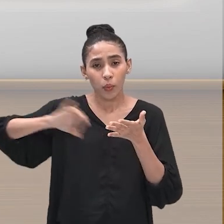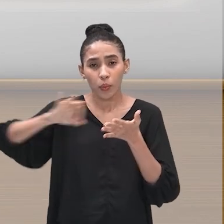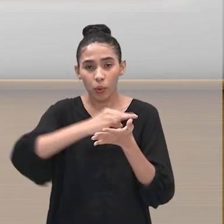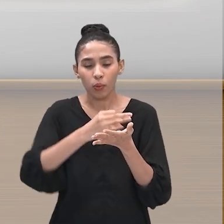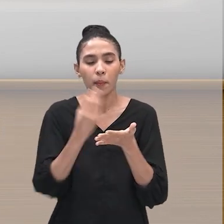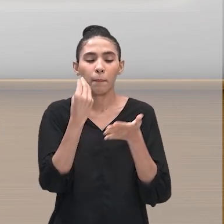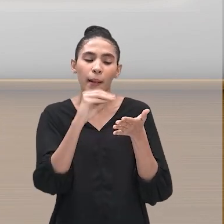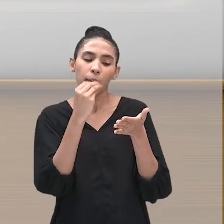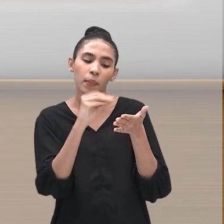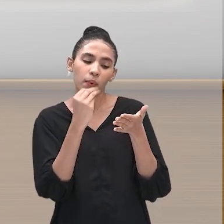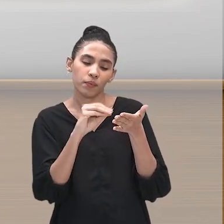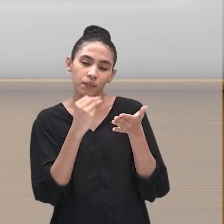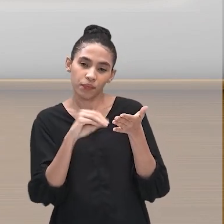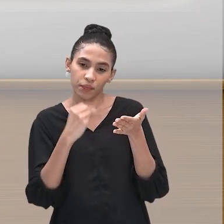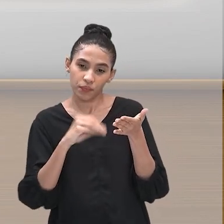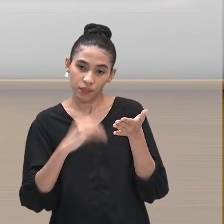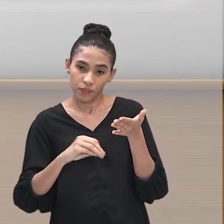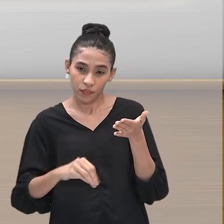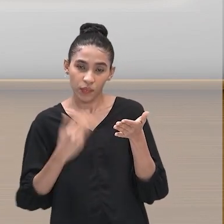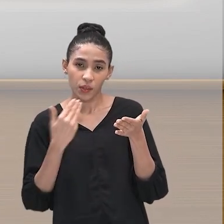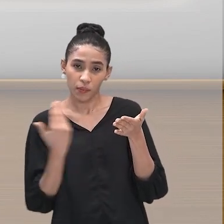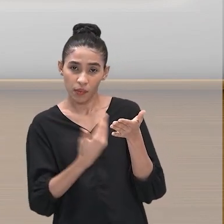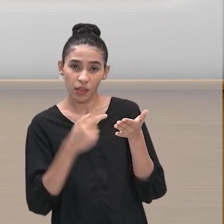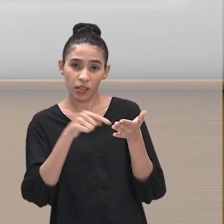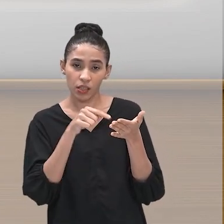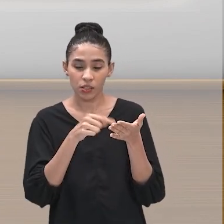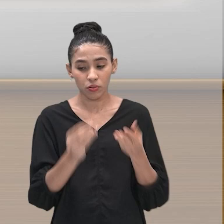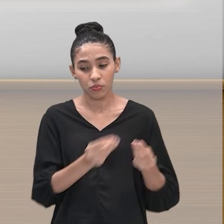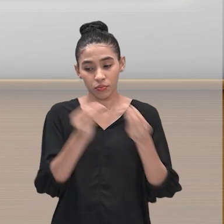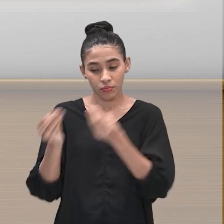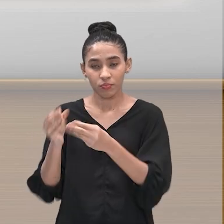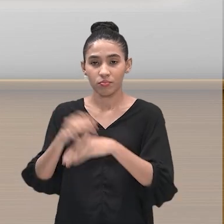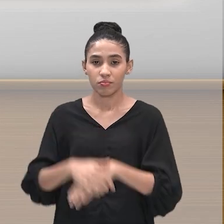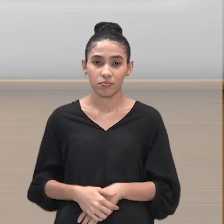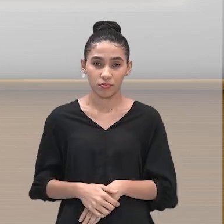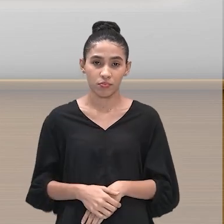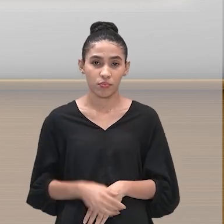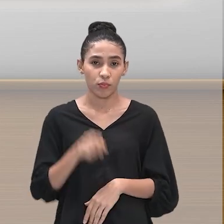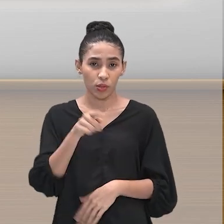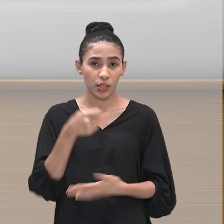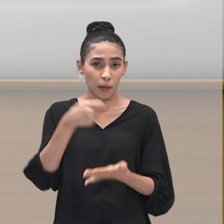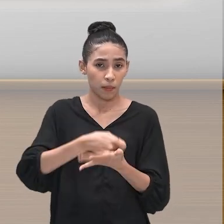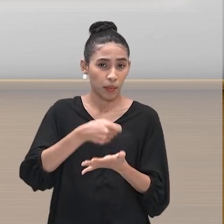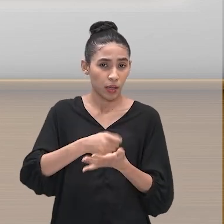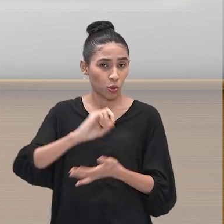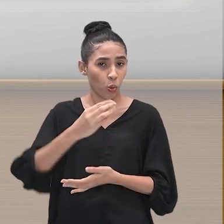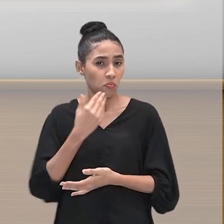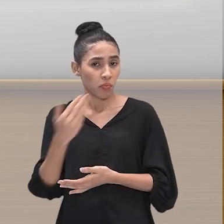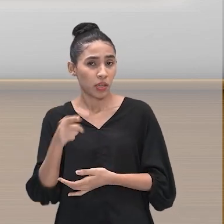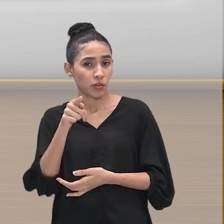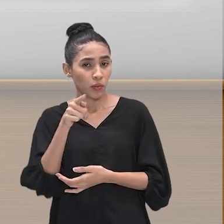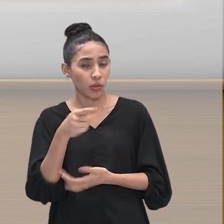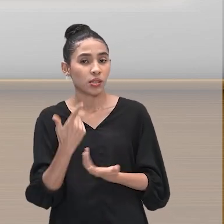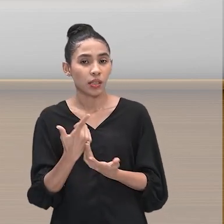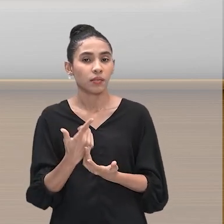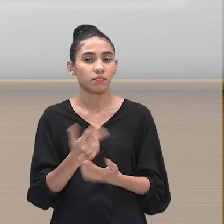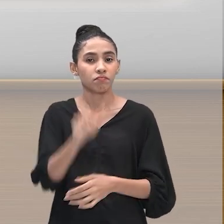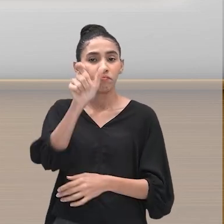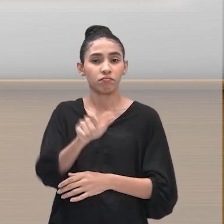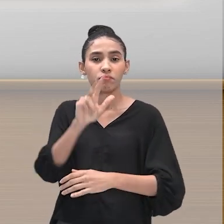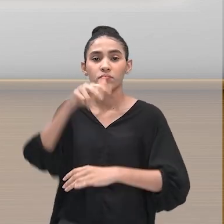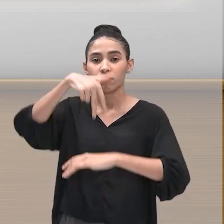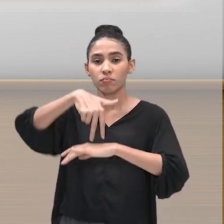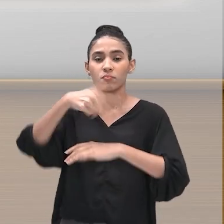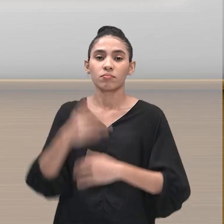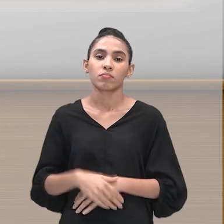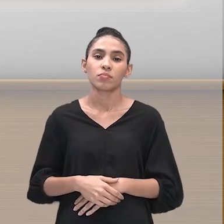ali, né, para fazer essa solicitação para a própria diretora. Então, quando você exige ou cobra, você está sendo protagonista, ou